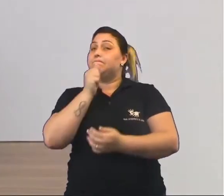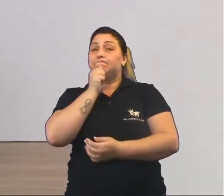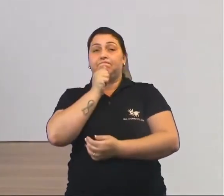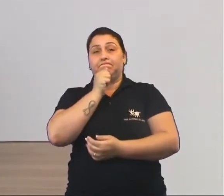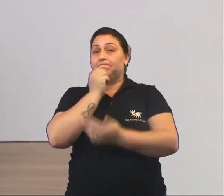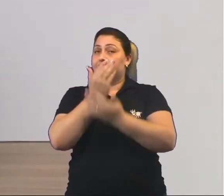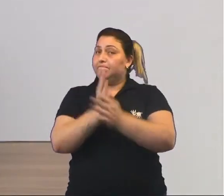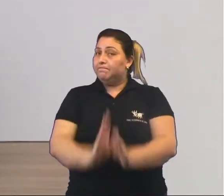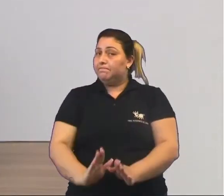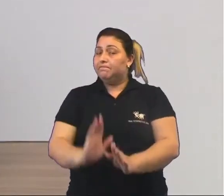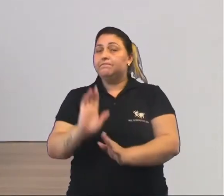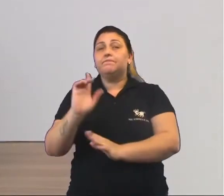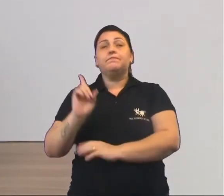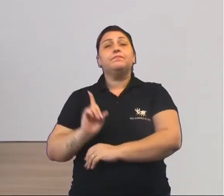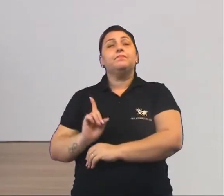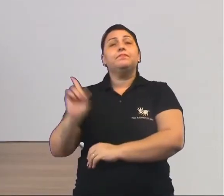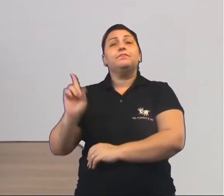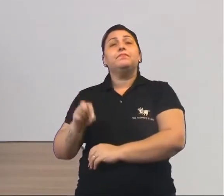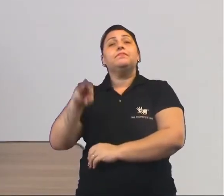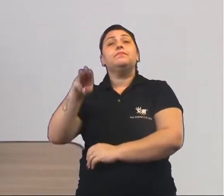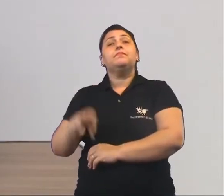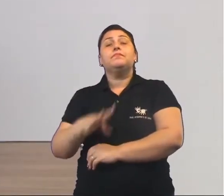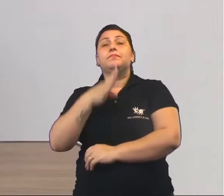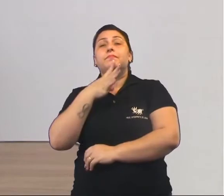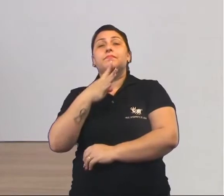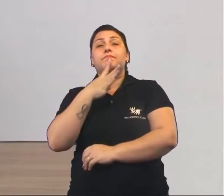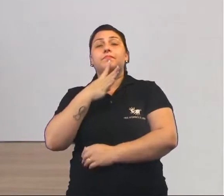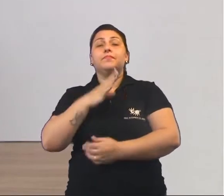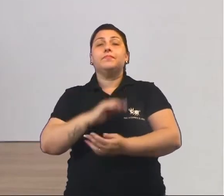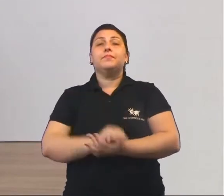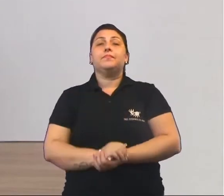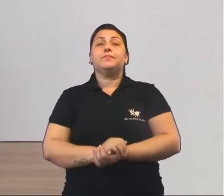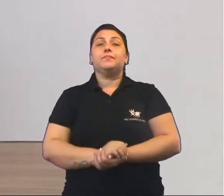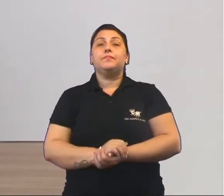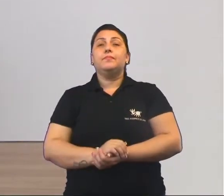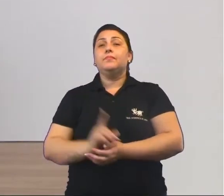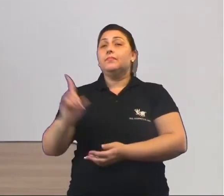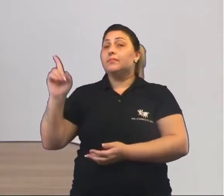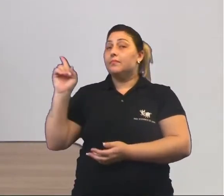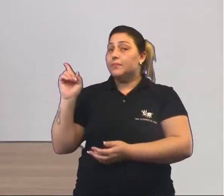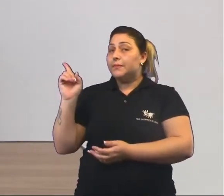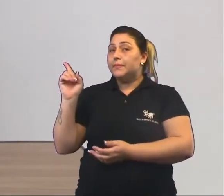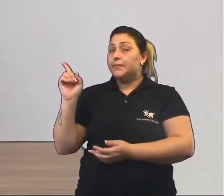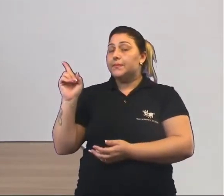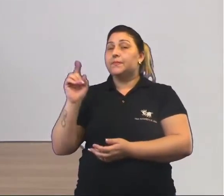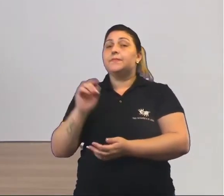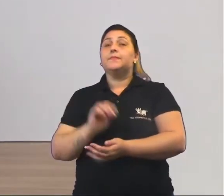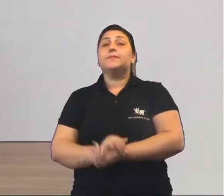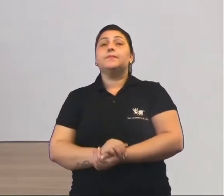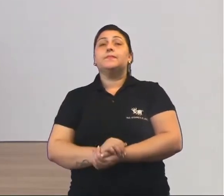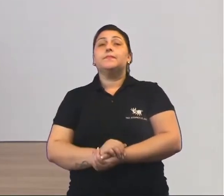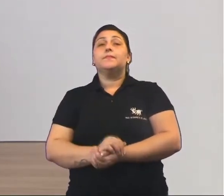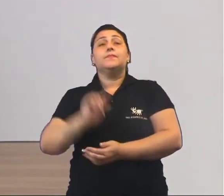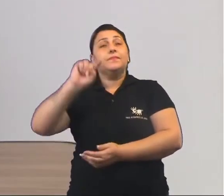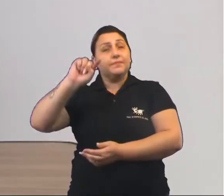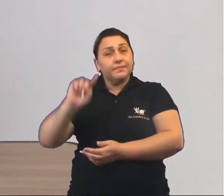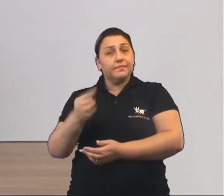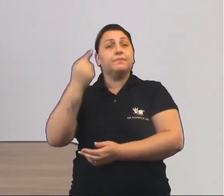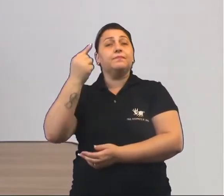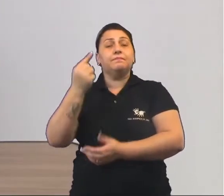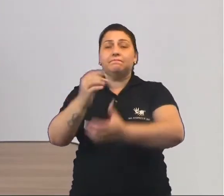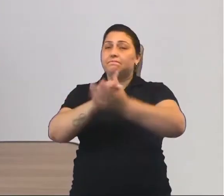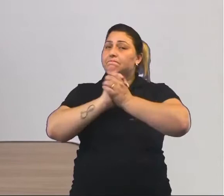acabou. E esse outro? Quem conhece? E aí? Isso é uma